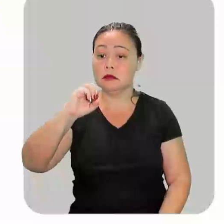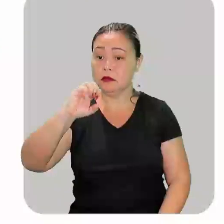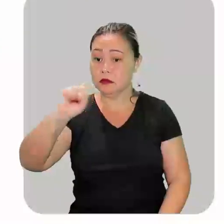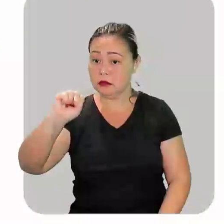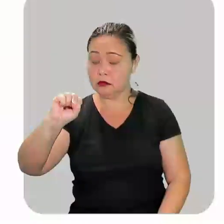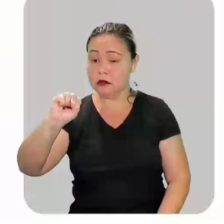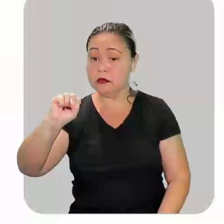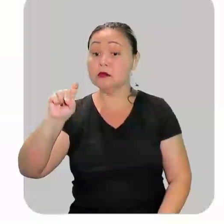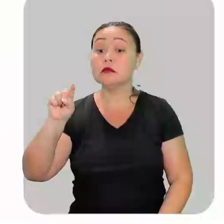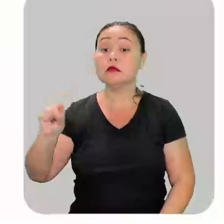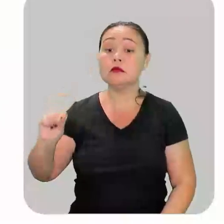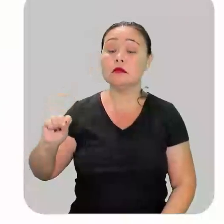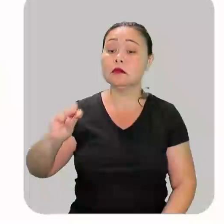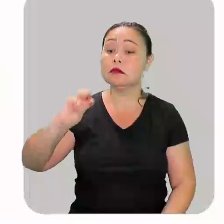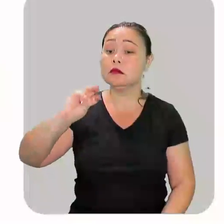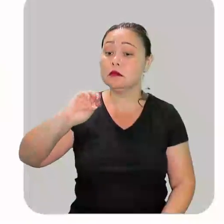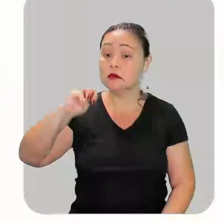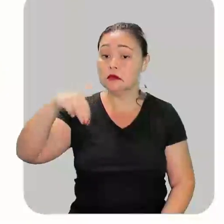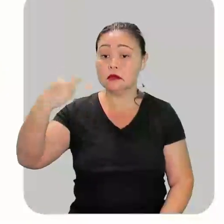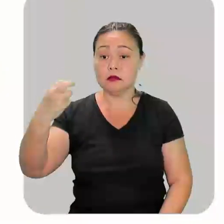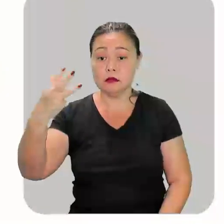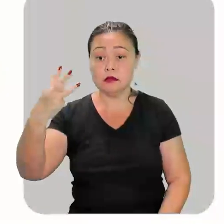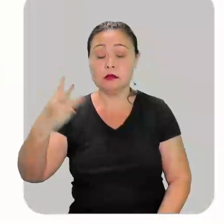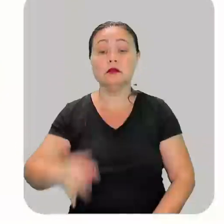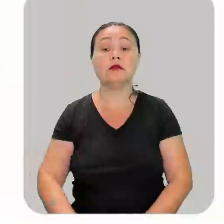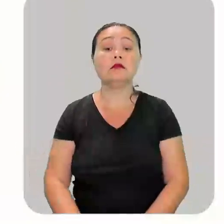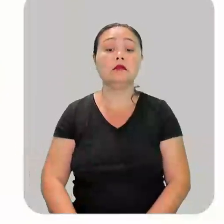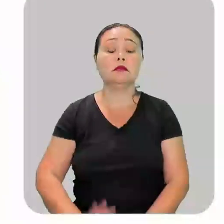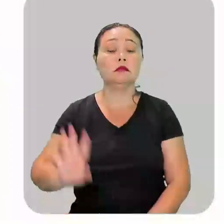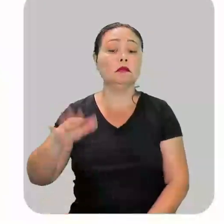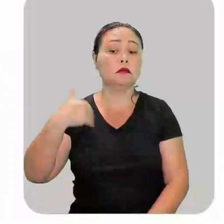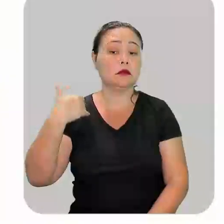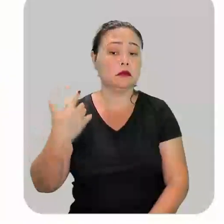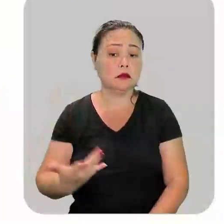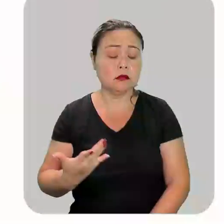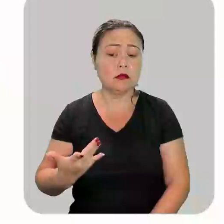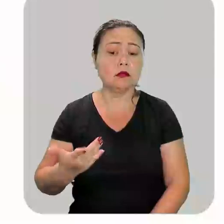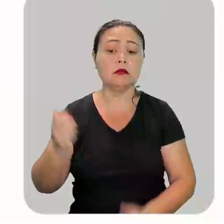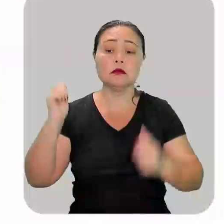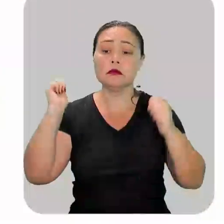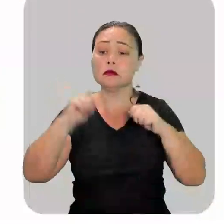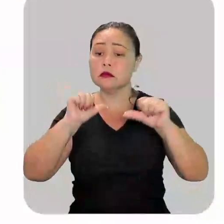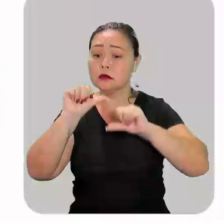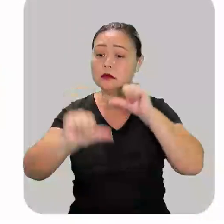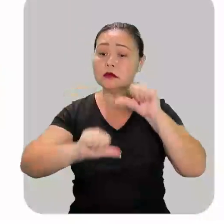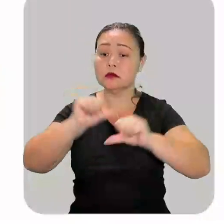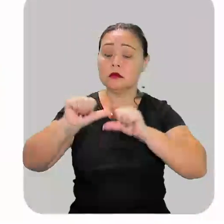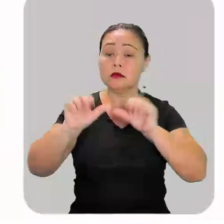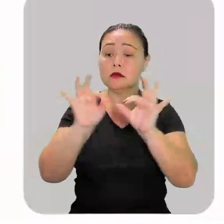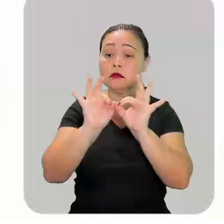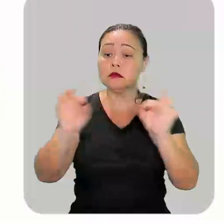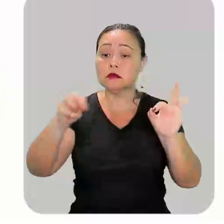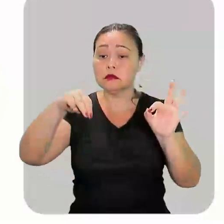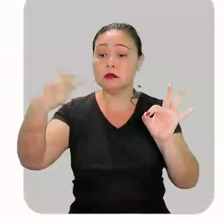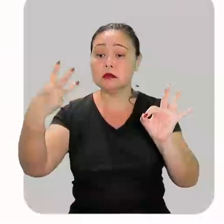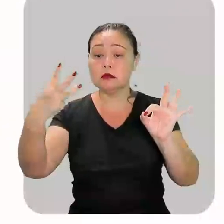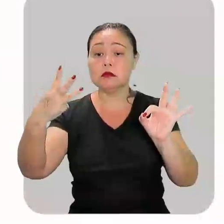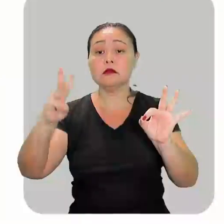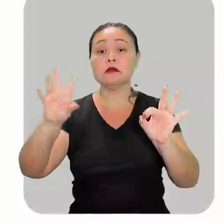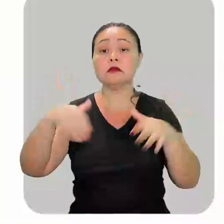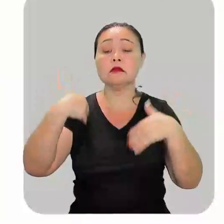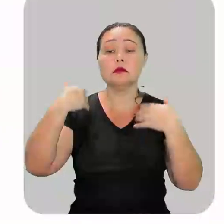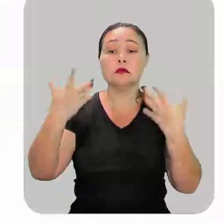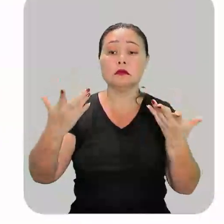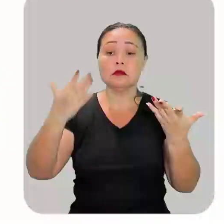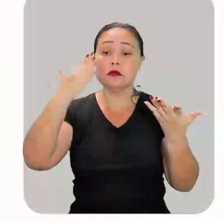28,08. 08 o quê? Centímetros cúbicos, né? Mas a gente também pode transformar para metros cúbicos. Porque aqui,